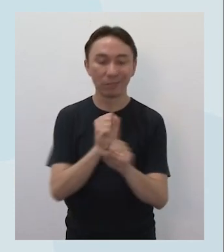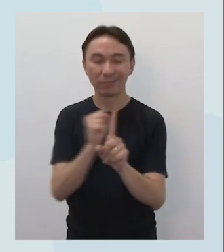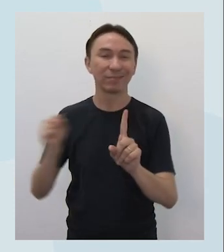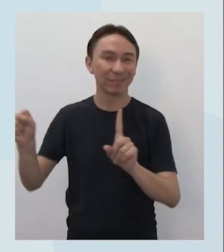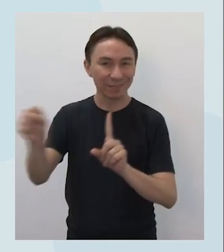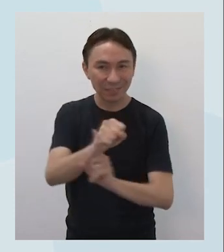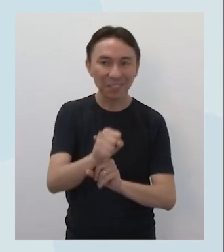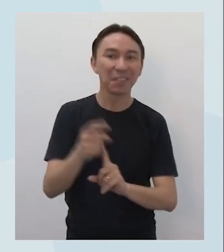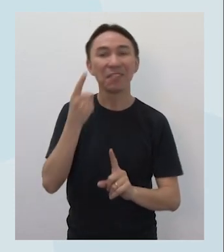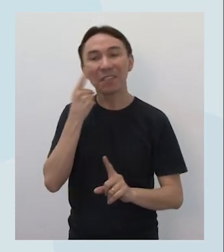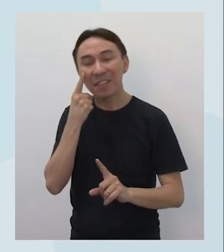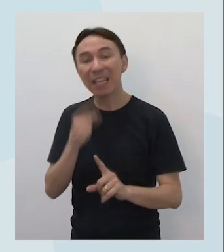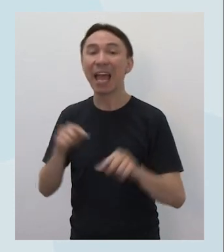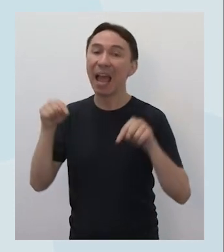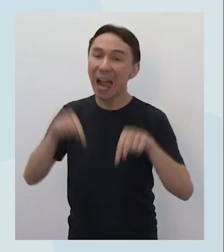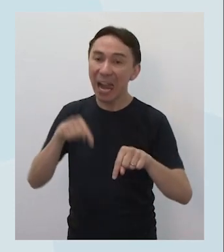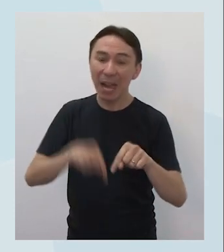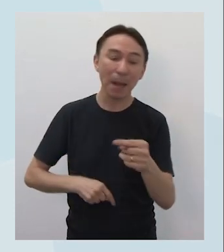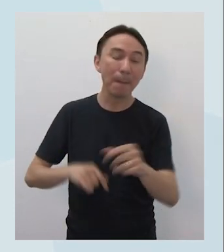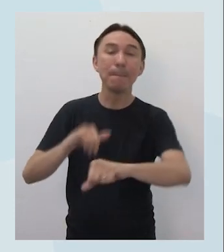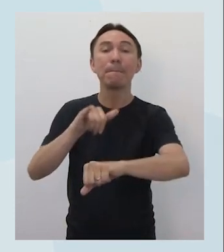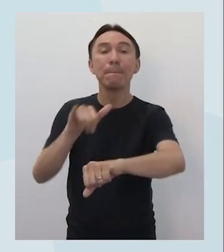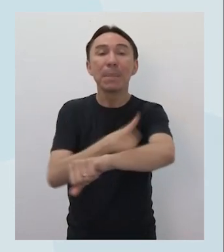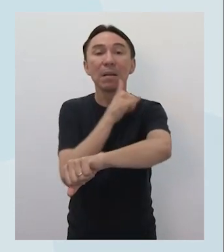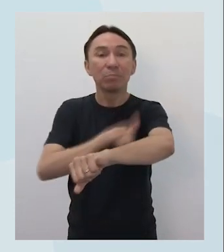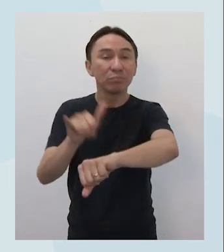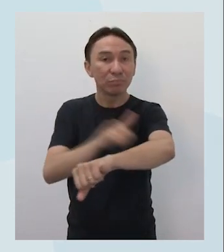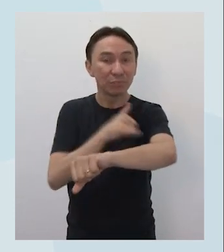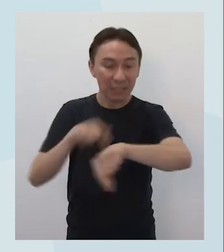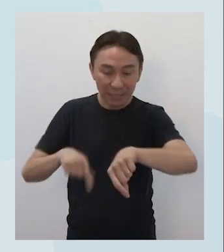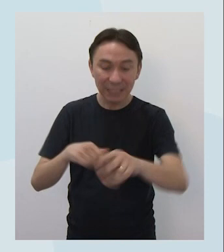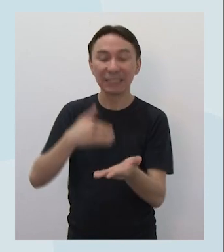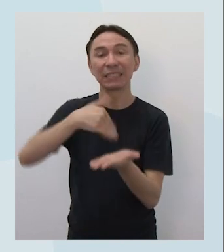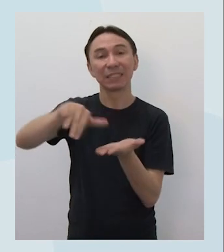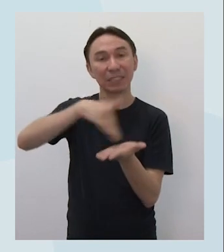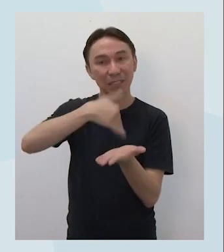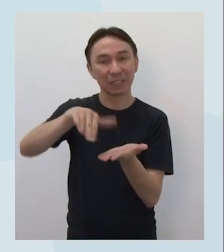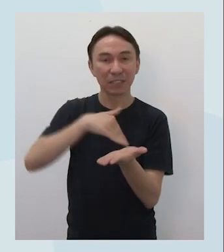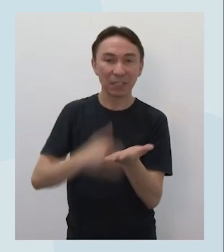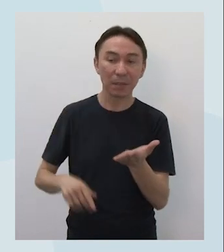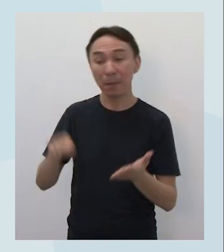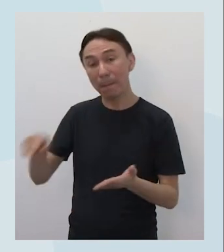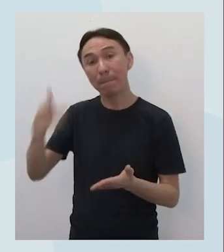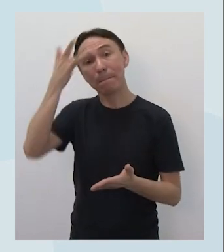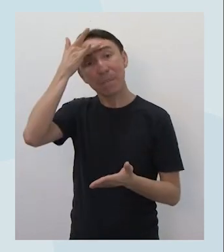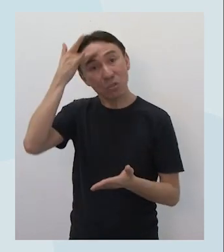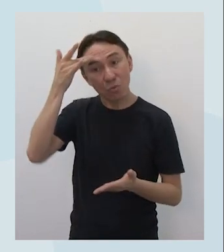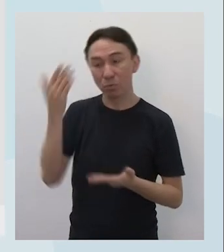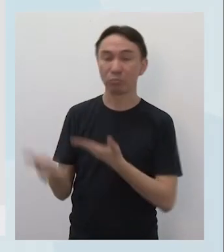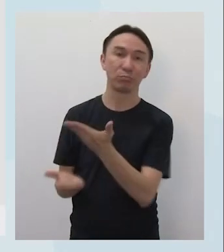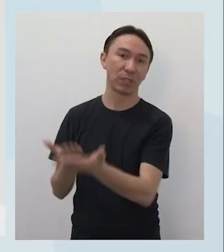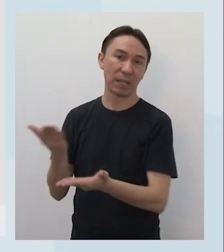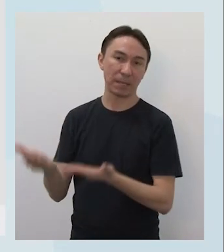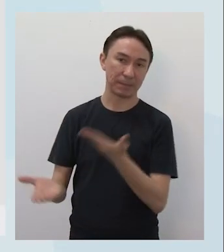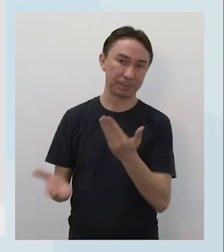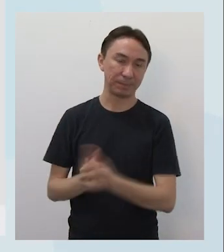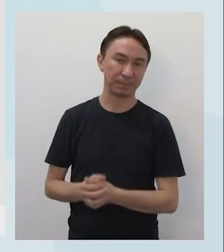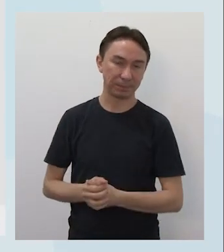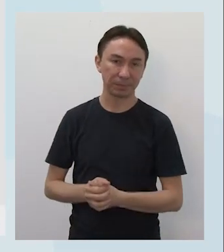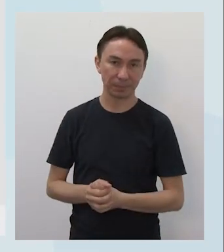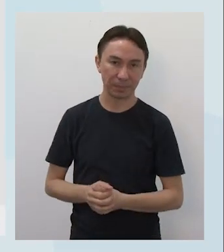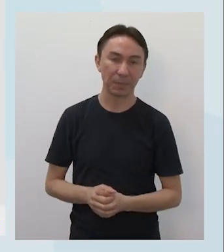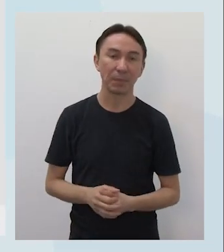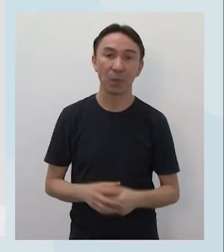plano estratégico da Secretaria, o pilar cuidar das pessoas. Pode passar? Na apresentação